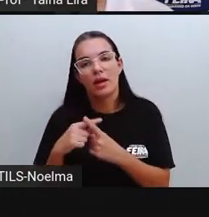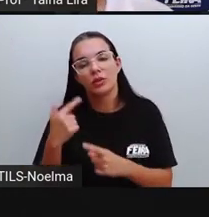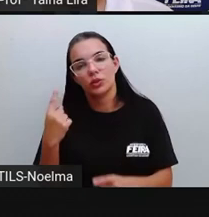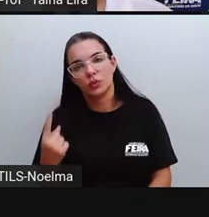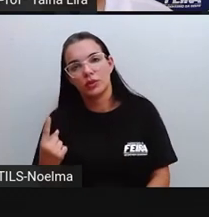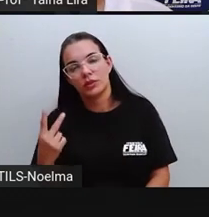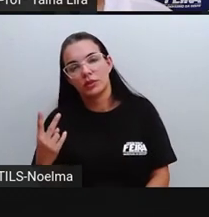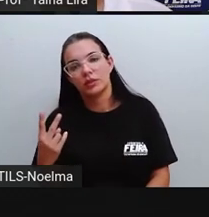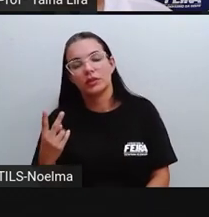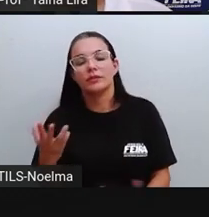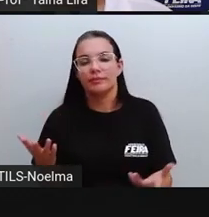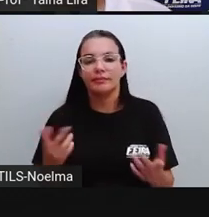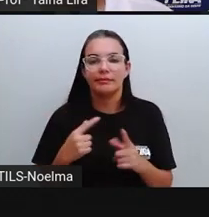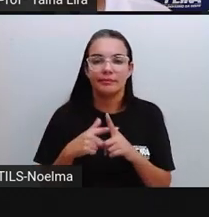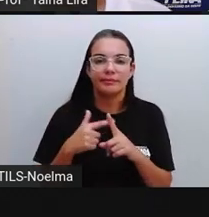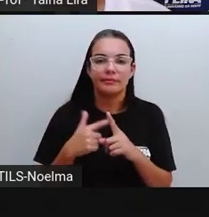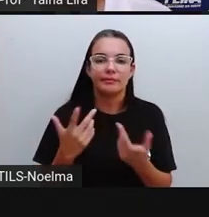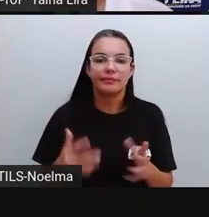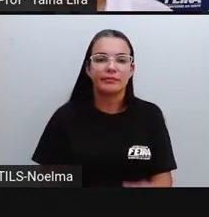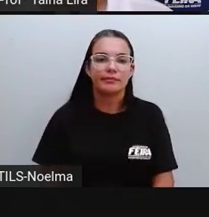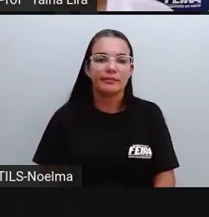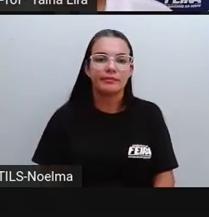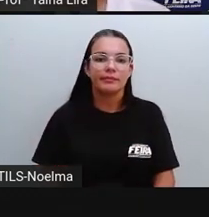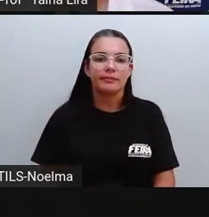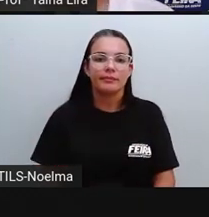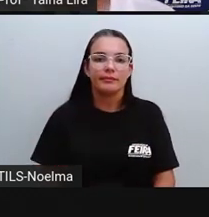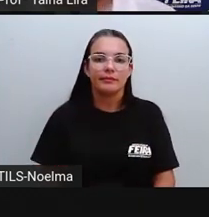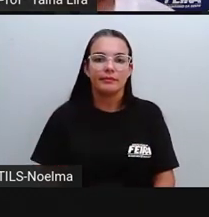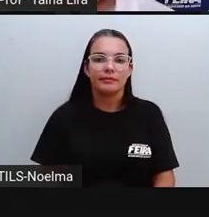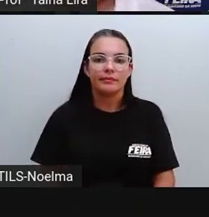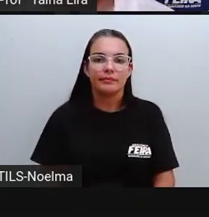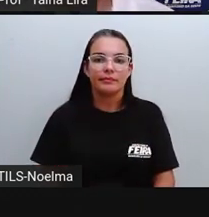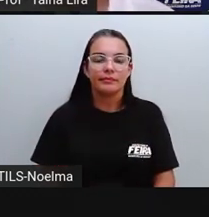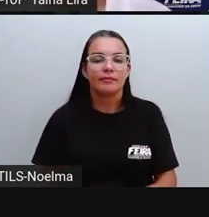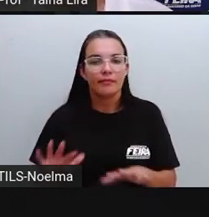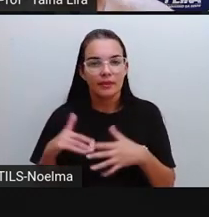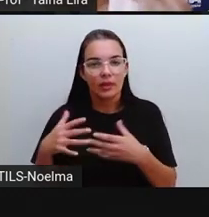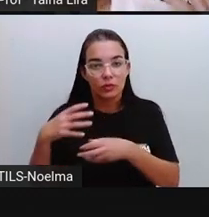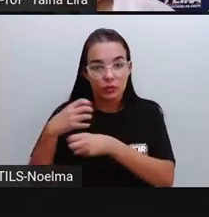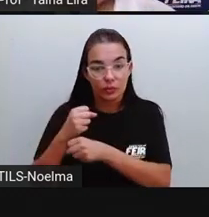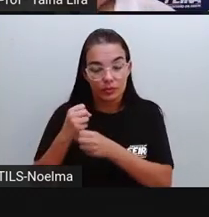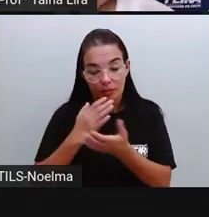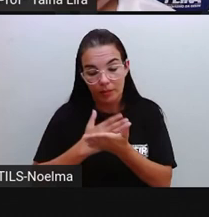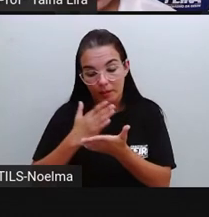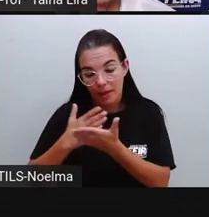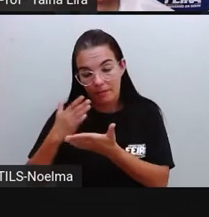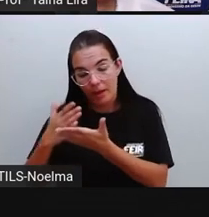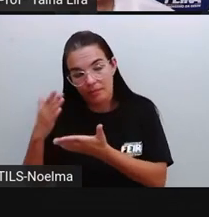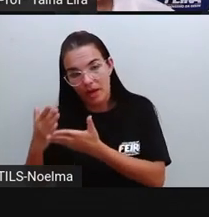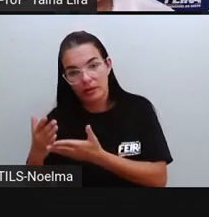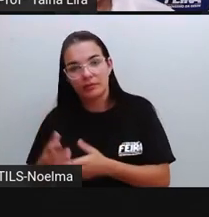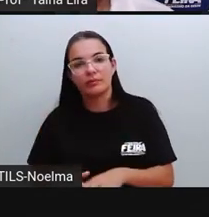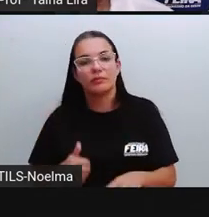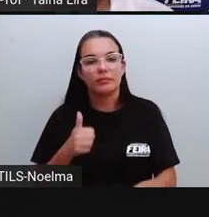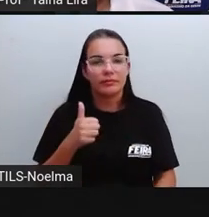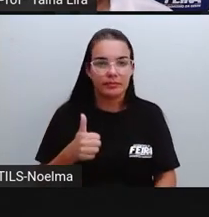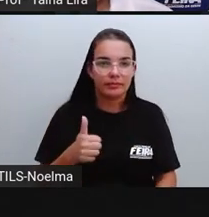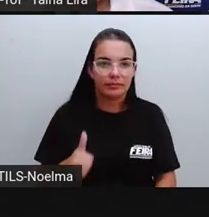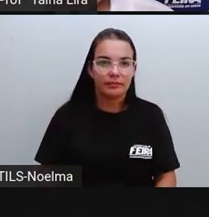e sobraram duas unidades aqui, tá bom? Então, a gente conseguiu fazer a decomposição dos pontos dos